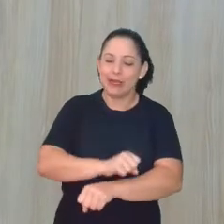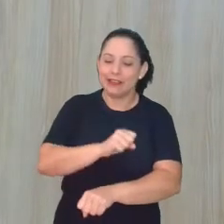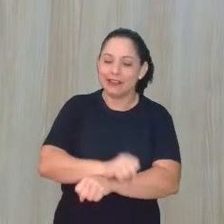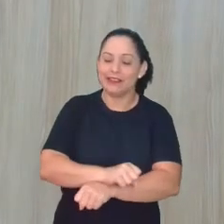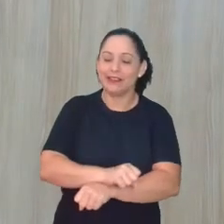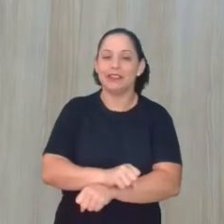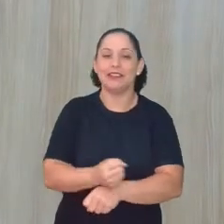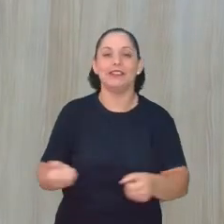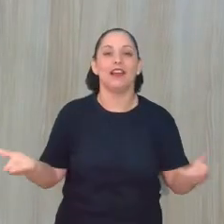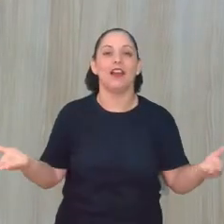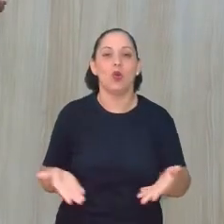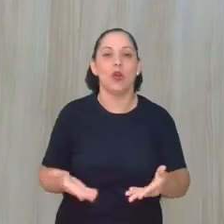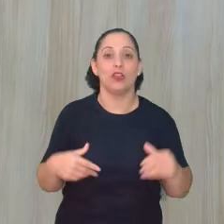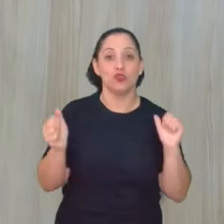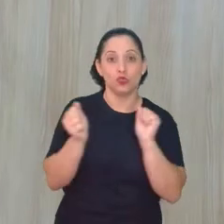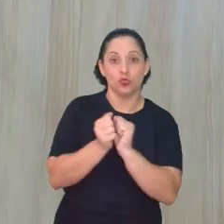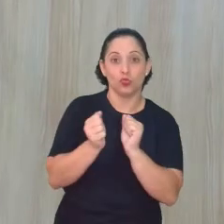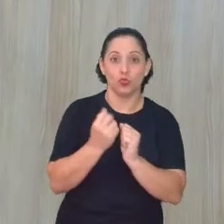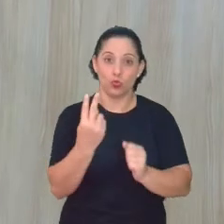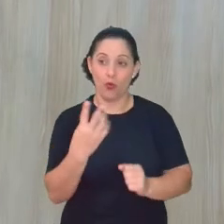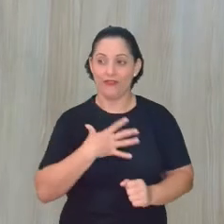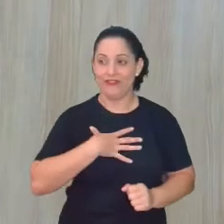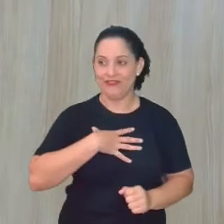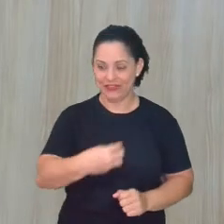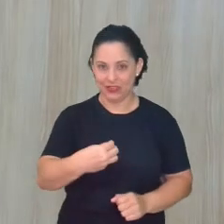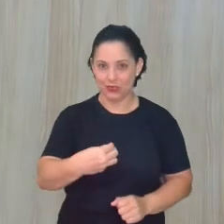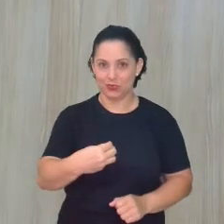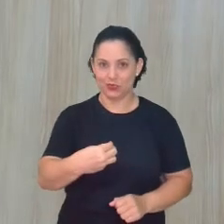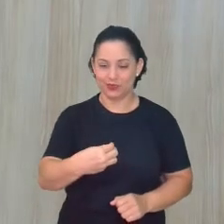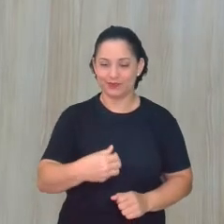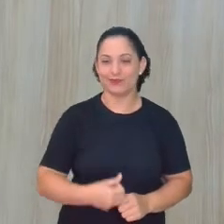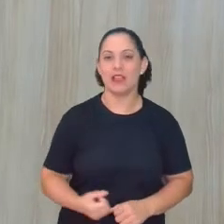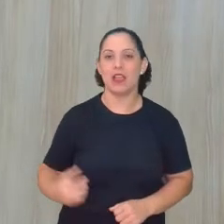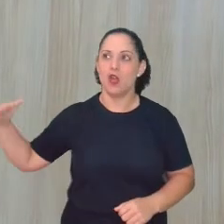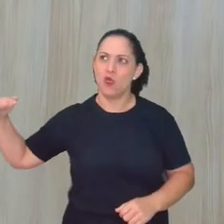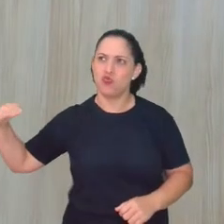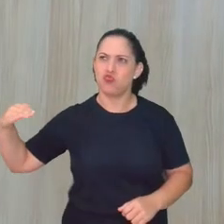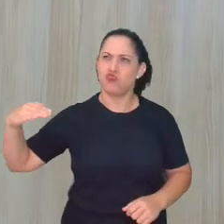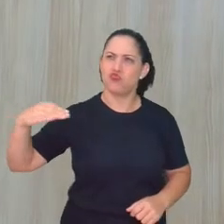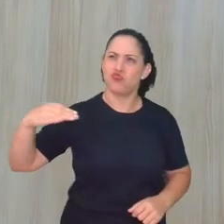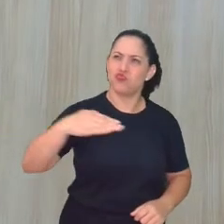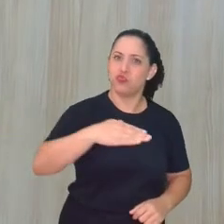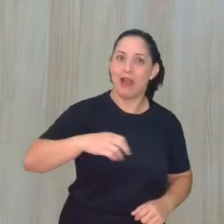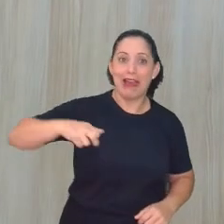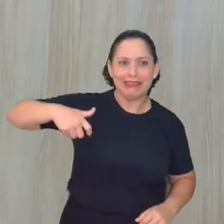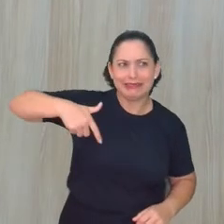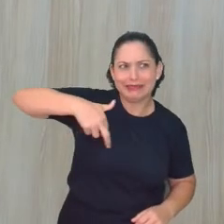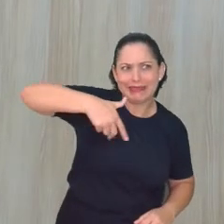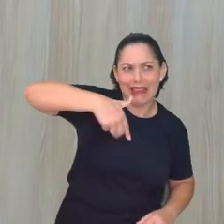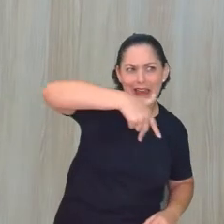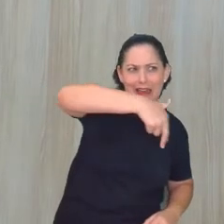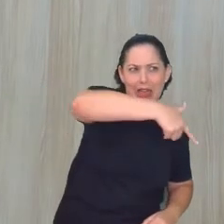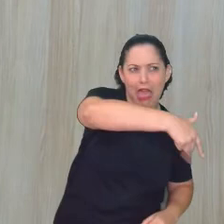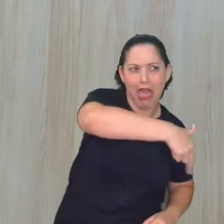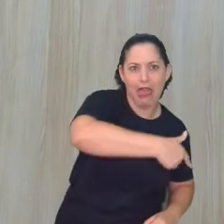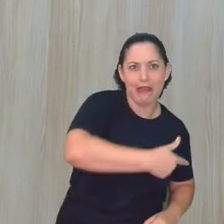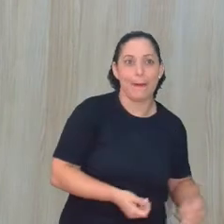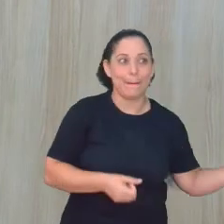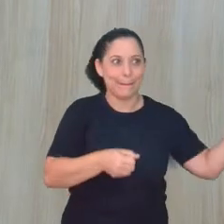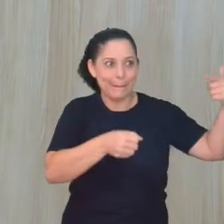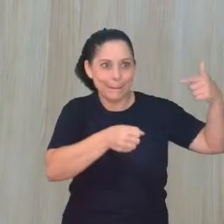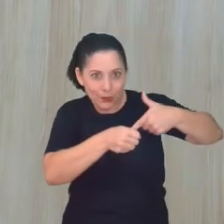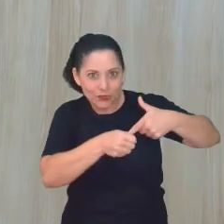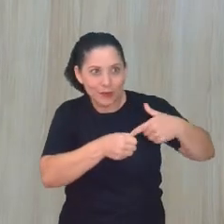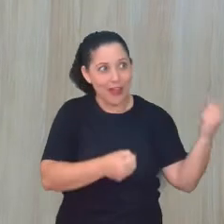E eu com 2 crianças pequenas, Bronca. andando 15 quilômetros para chegar no posto, E voltar.